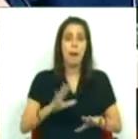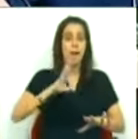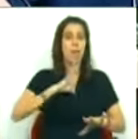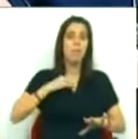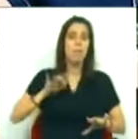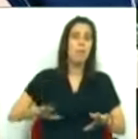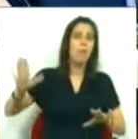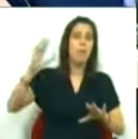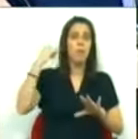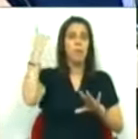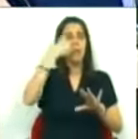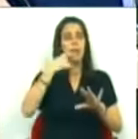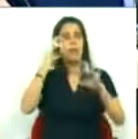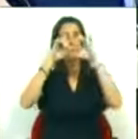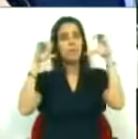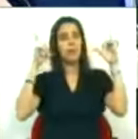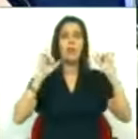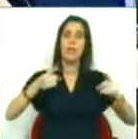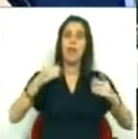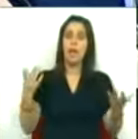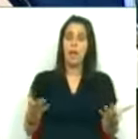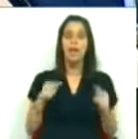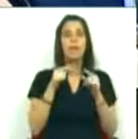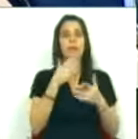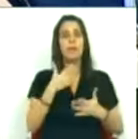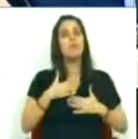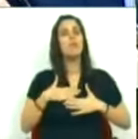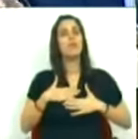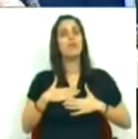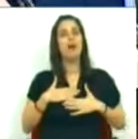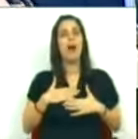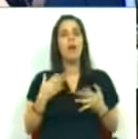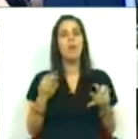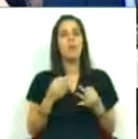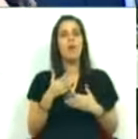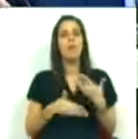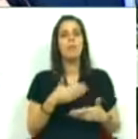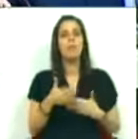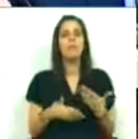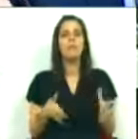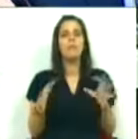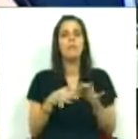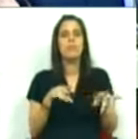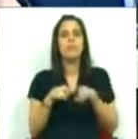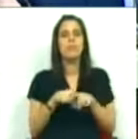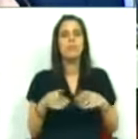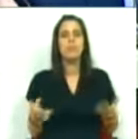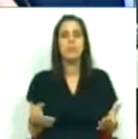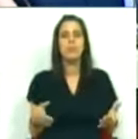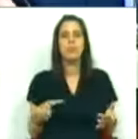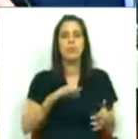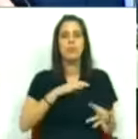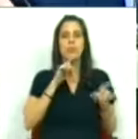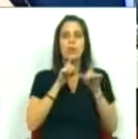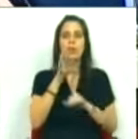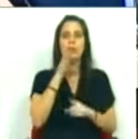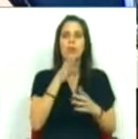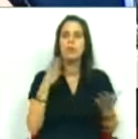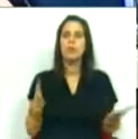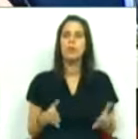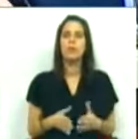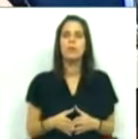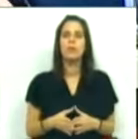mundo onde a nossa imagem de marca é essa e onde isso nos tem permitido capitalizar também em termos políticos. O senhor